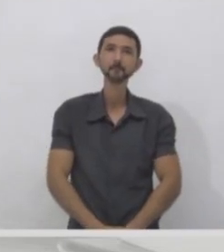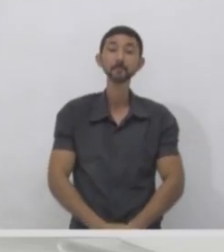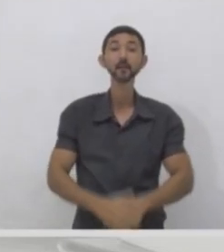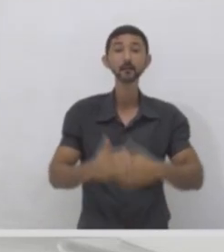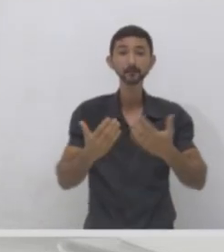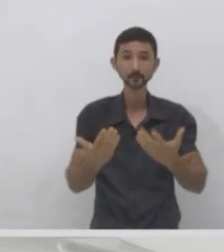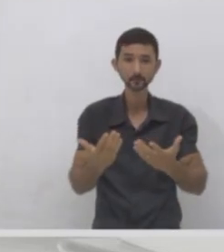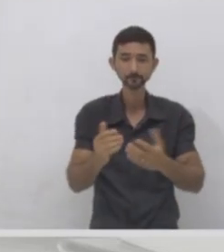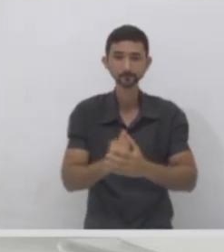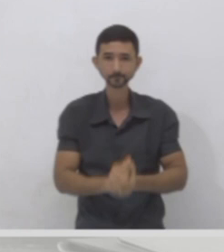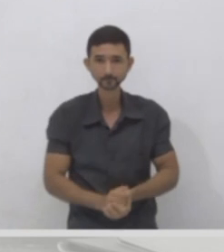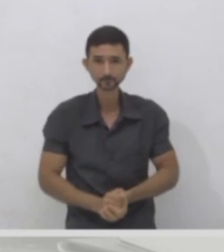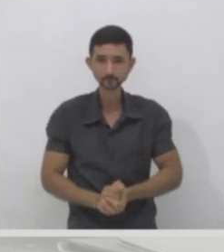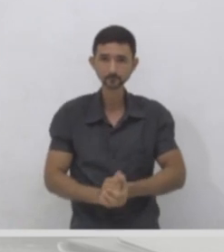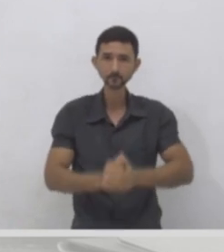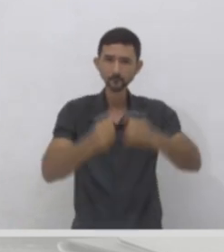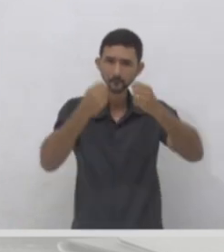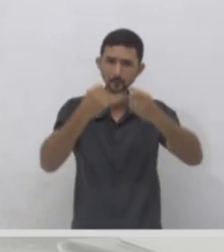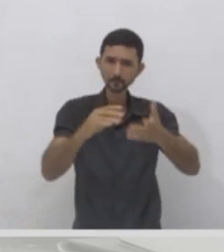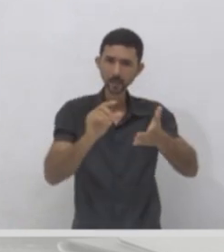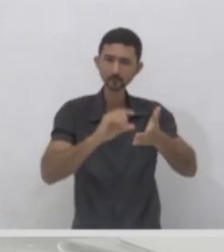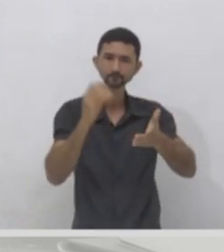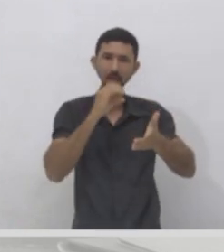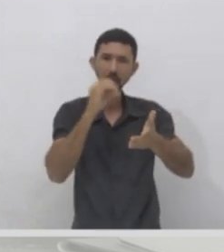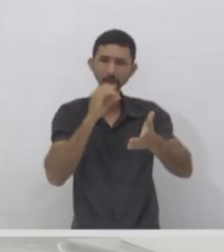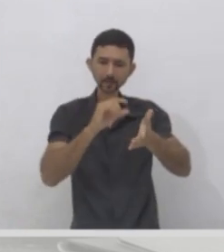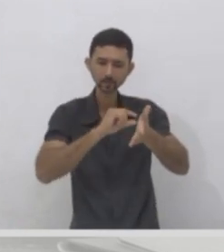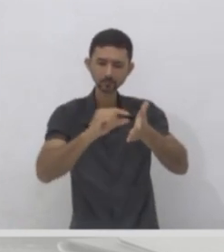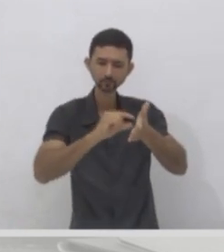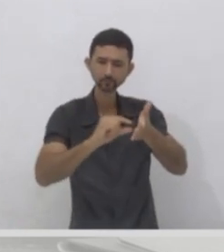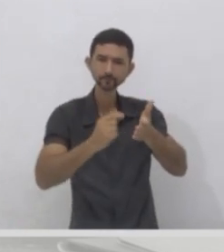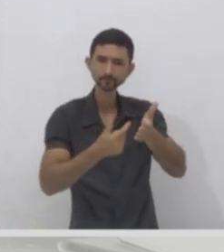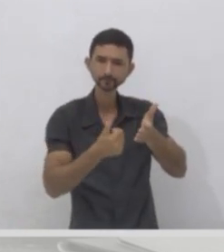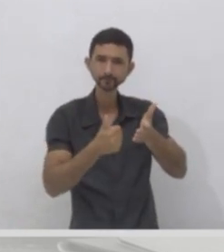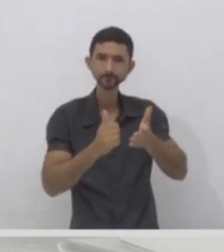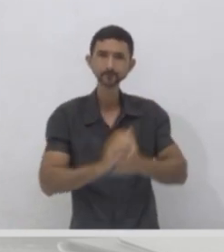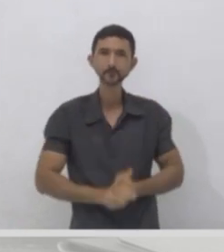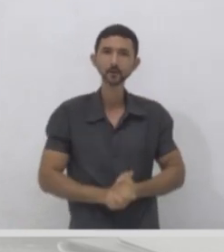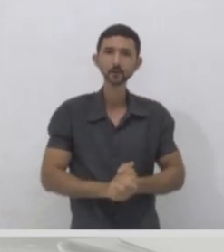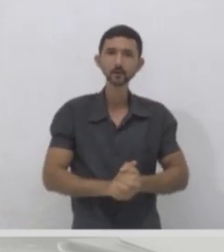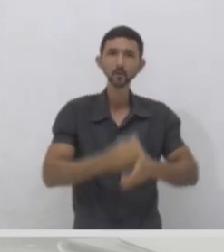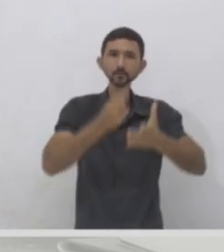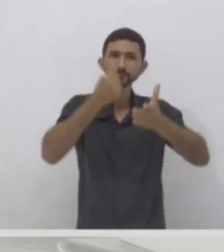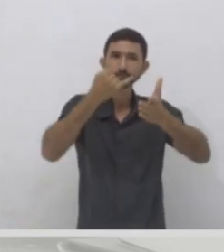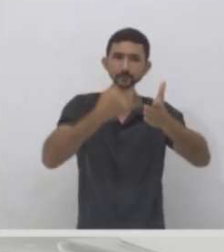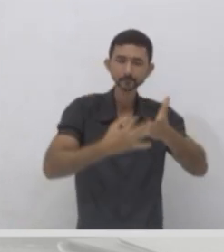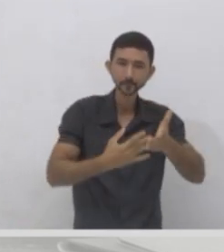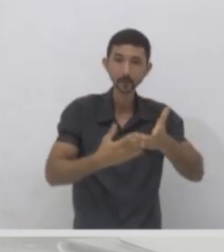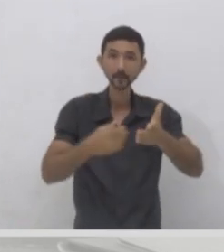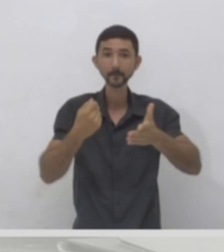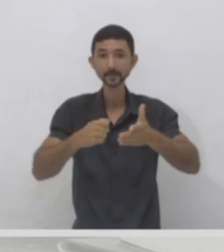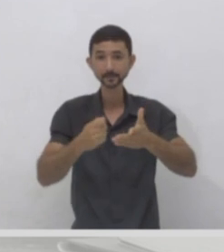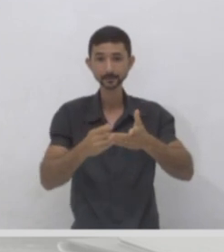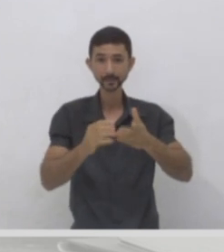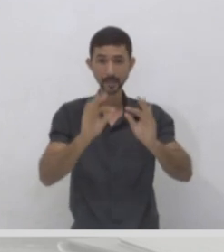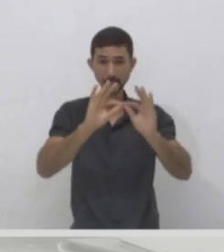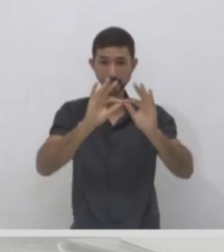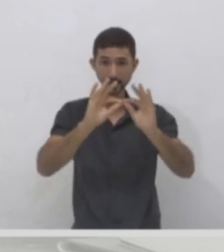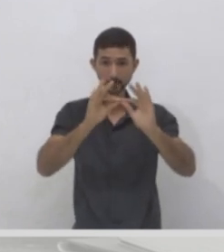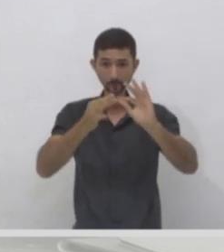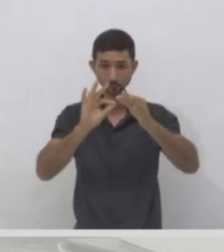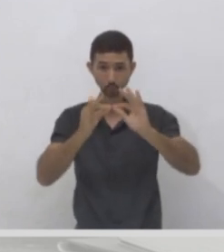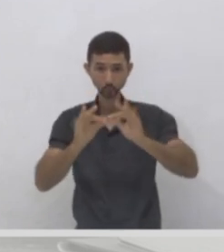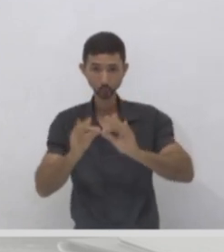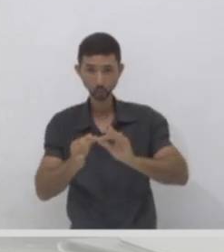Então, vamos falar rapidamente sobre os elementos da narrativa. Gente, as narrativas, elas precisam ter uma estrutura